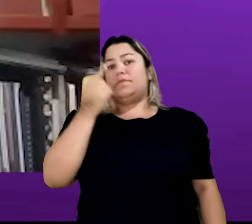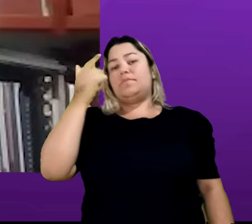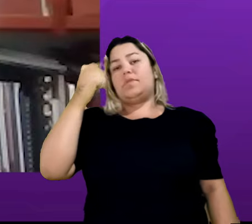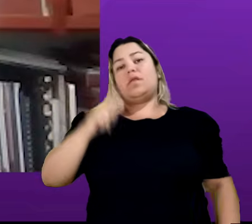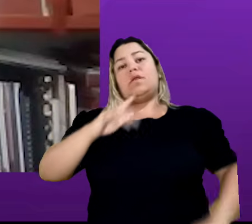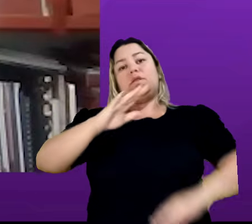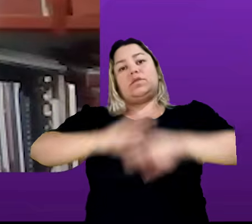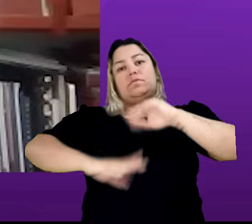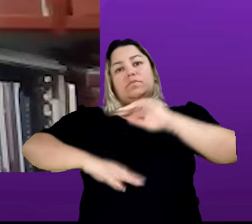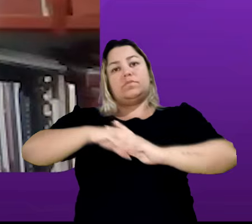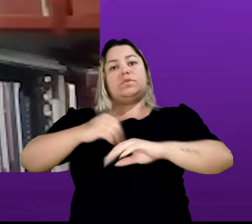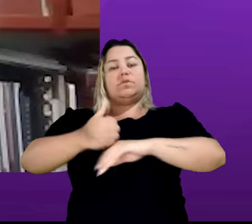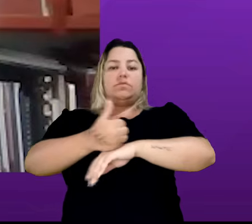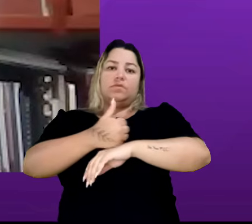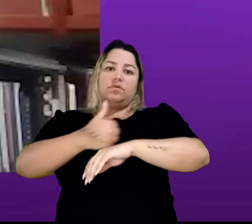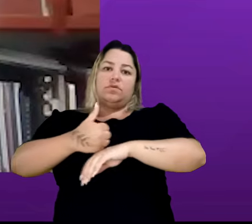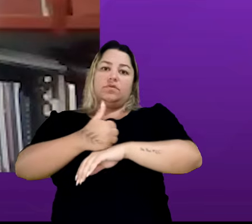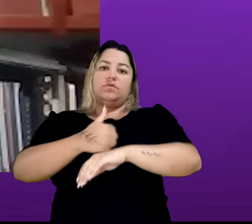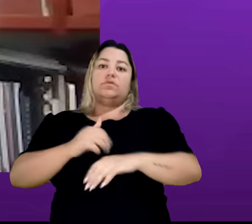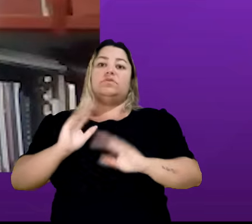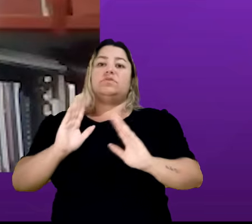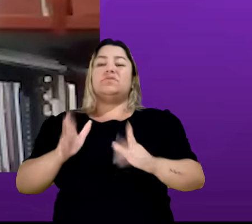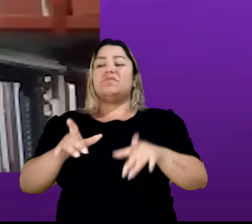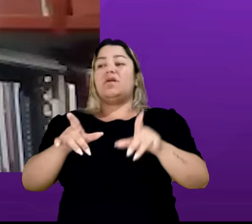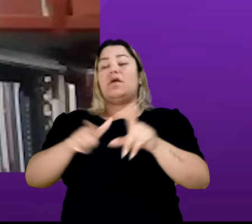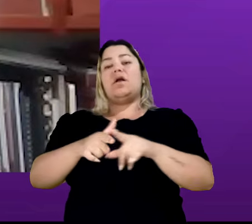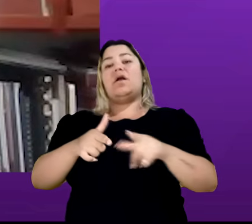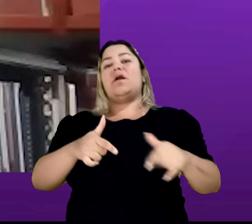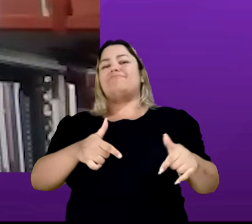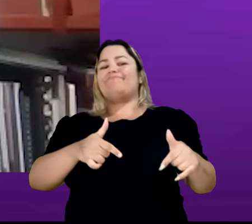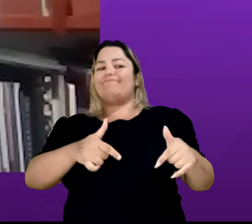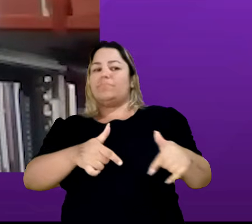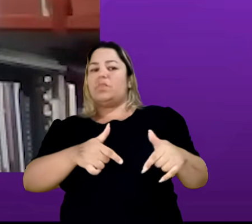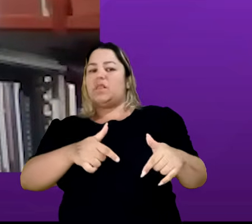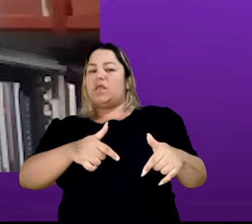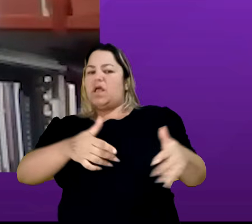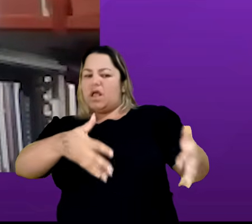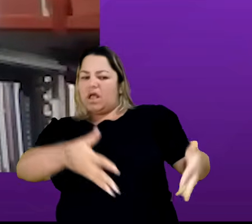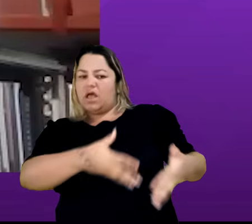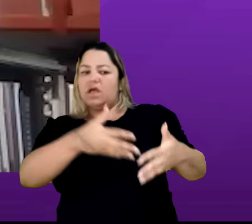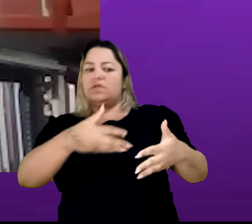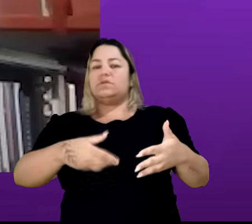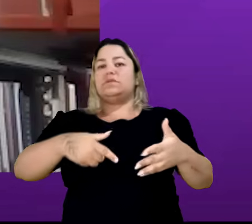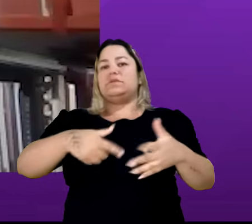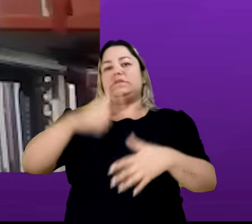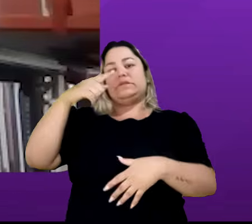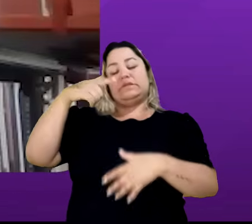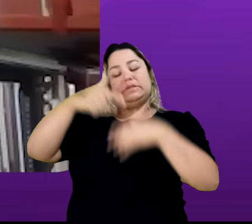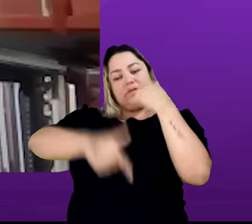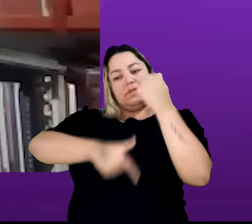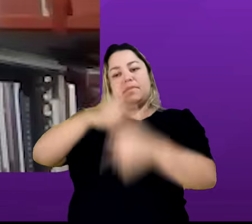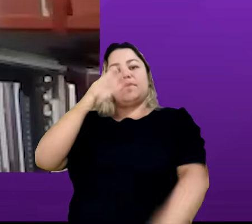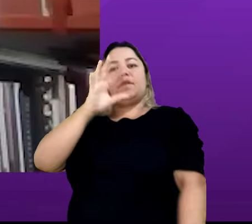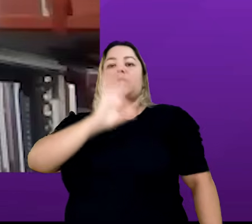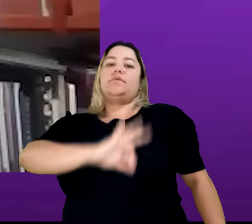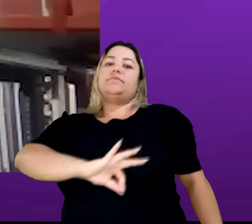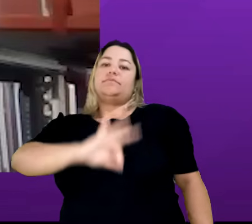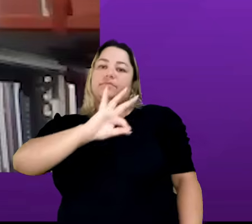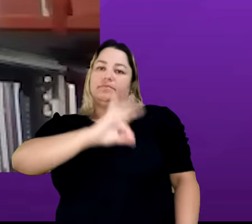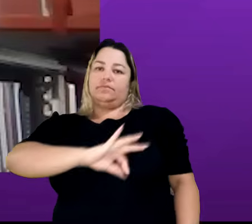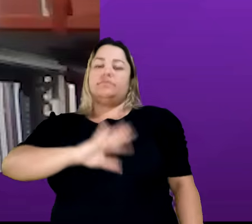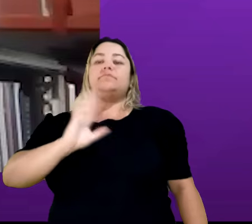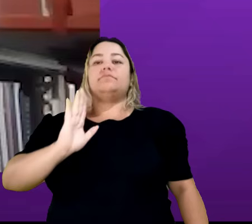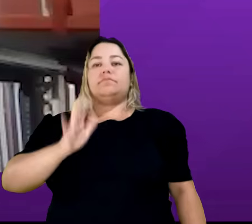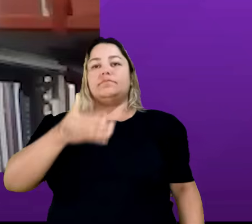mais arrojadas, mais potentes e mais bem remuneradas, a gente sabe disso, né?